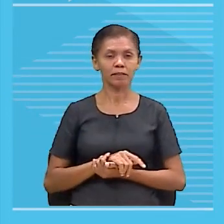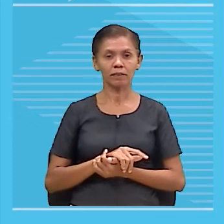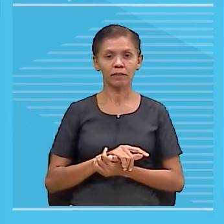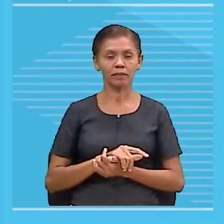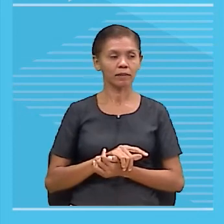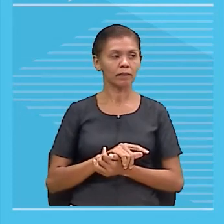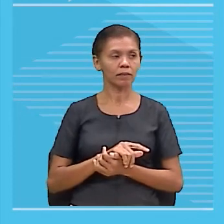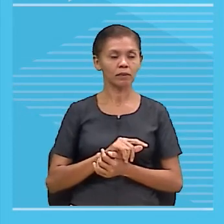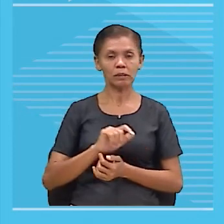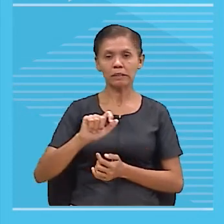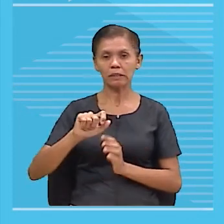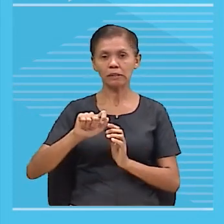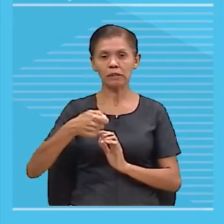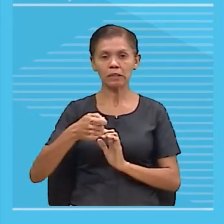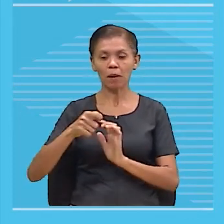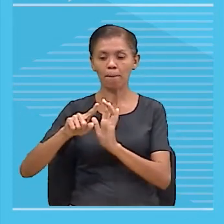Menos com mais,